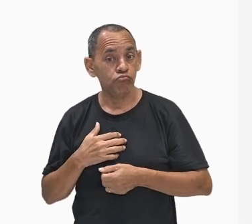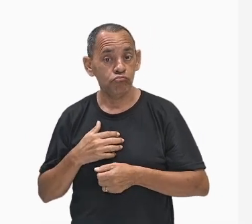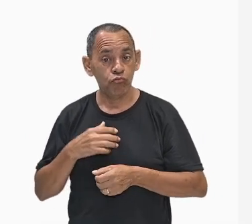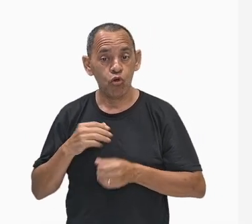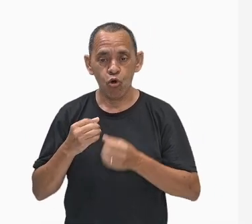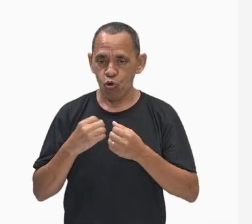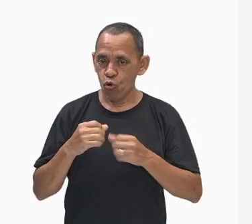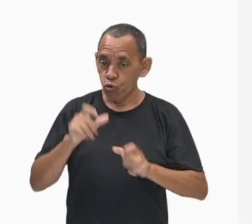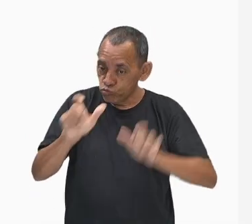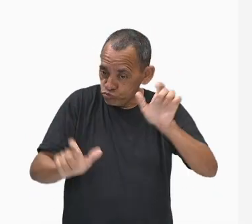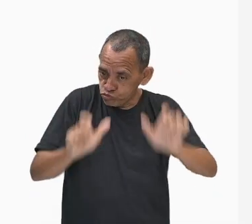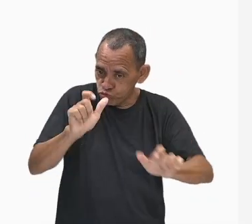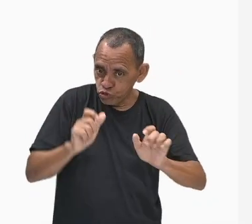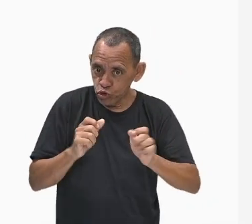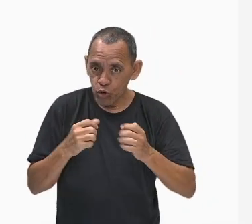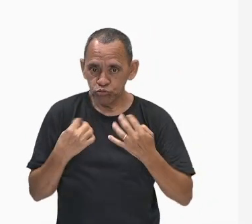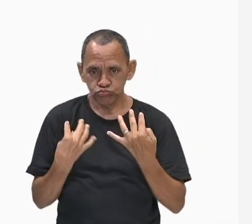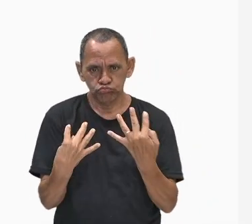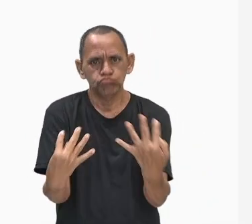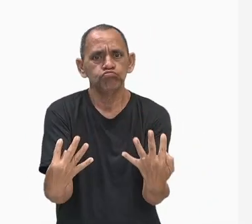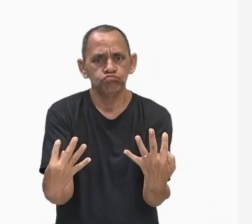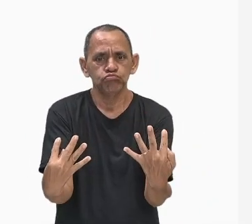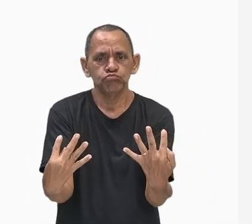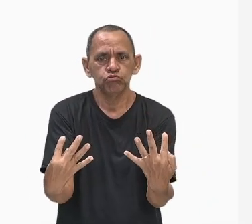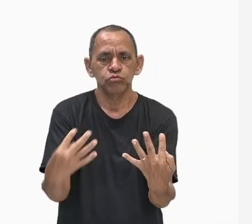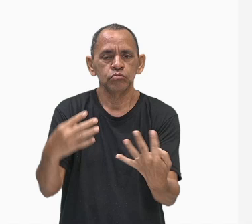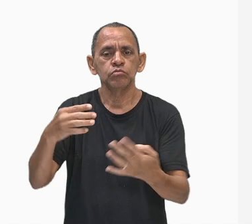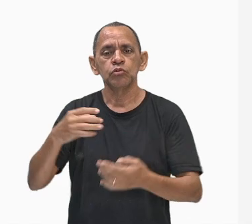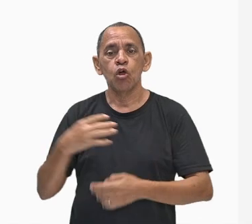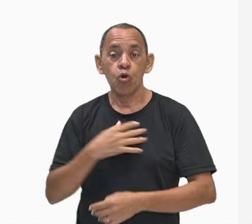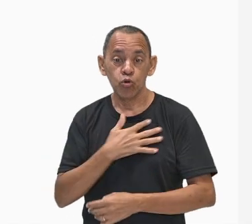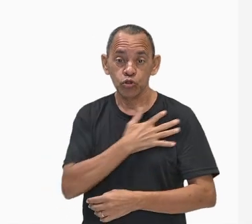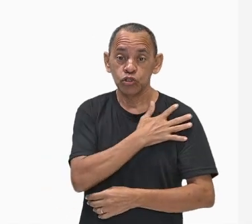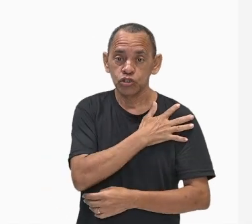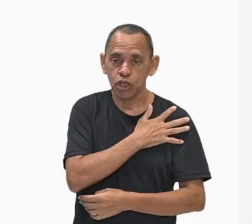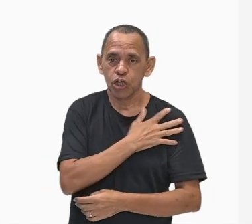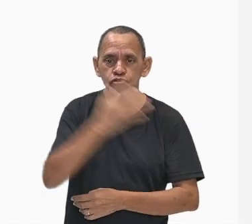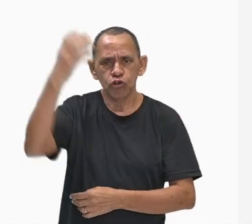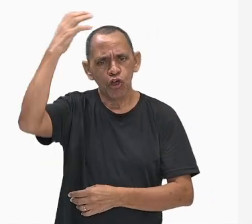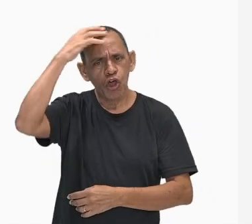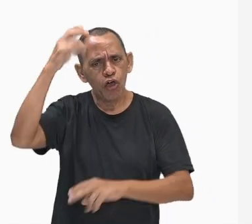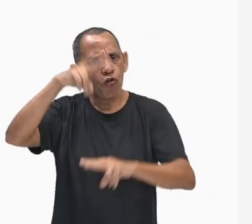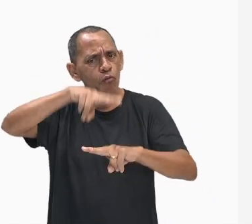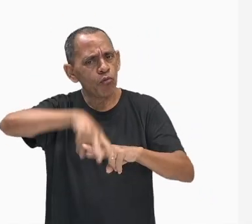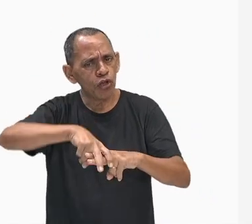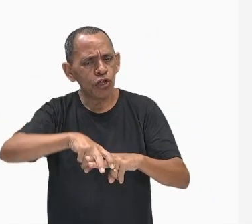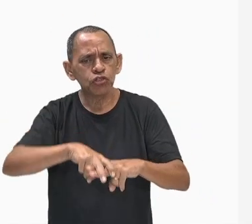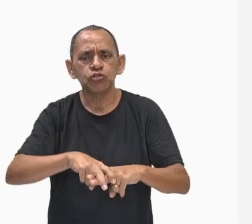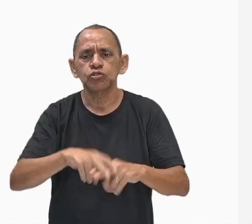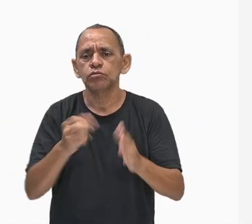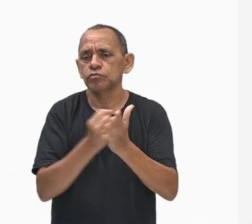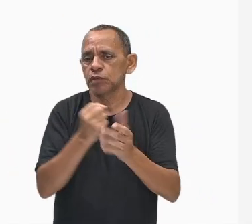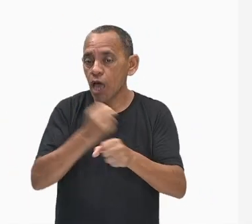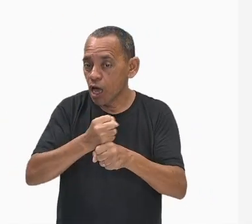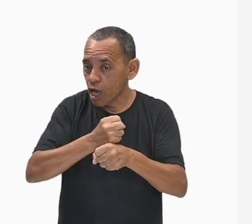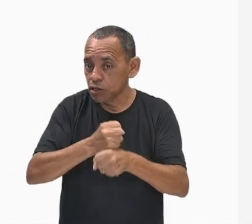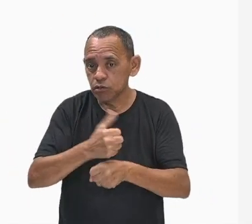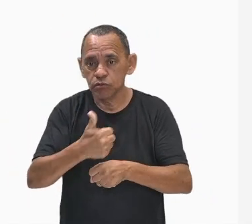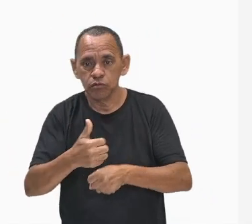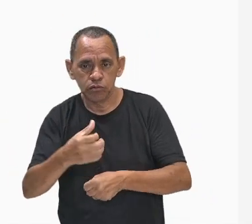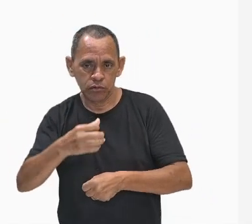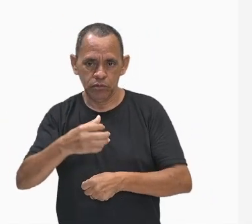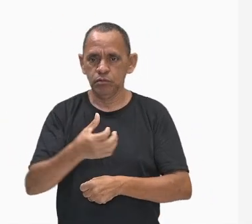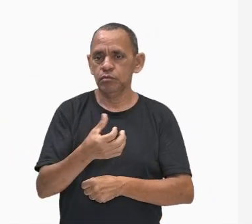conseguiu derrotar as tropas de Carlos I e o rei foi preso. Em 1649, a ala radical da